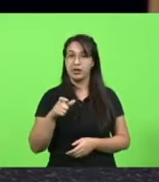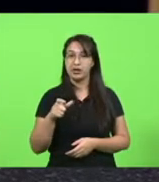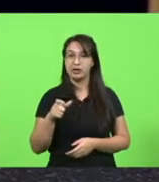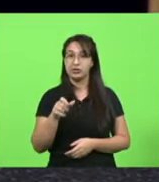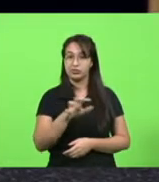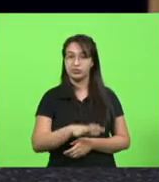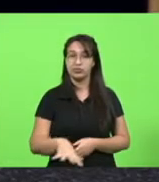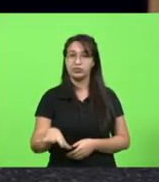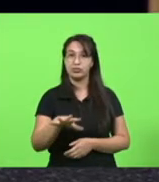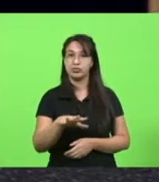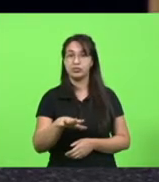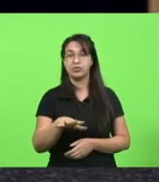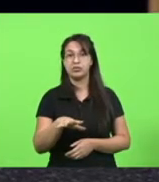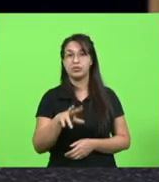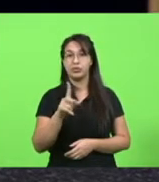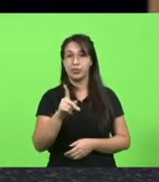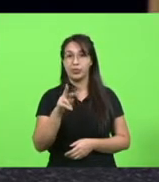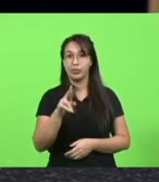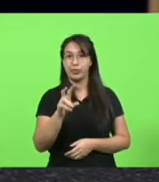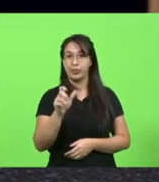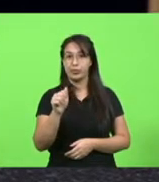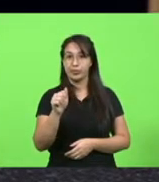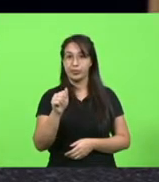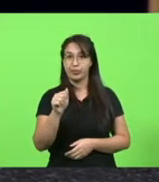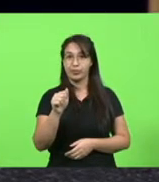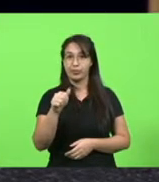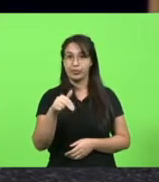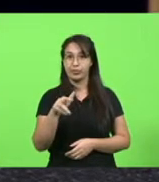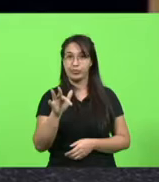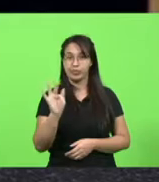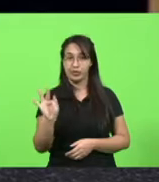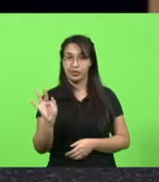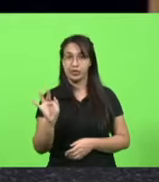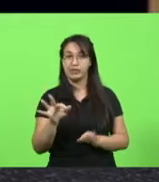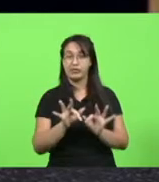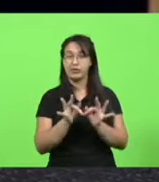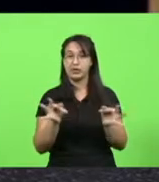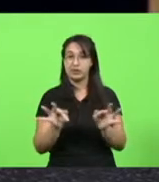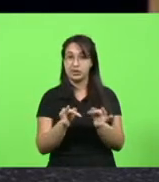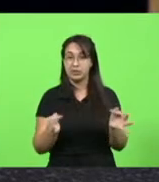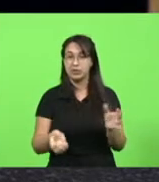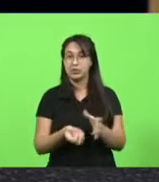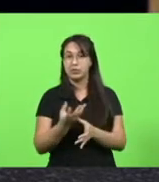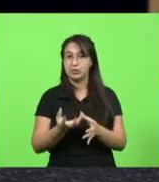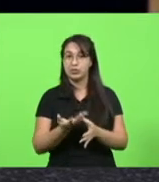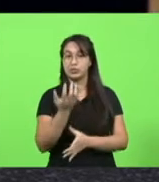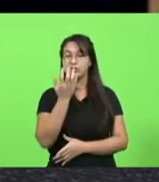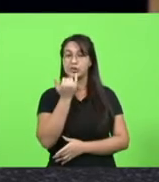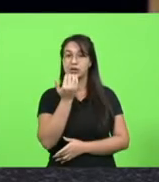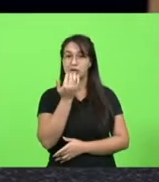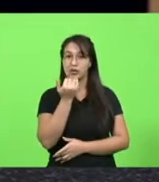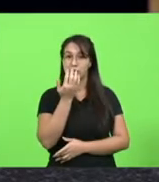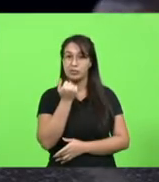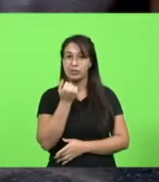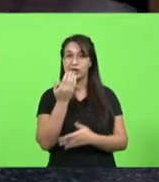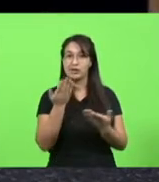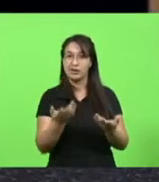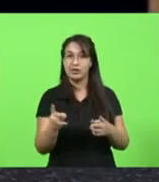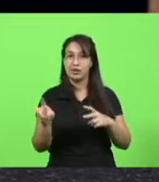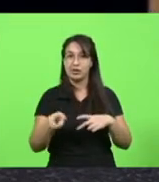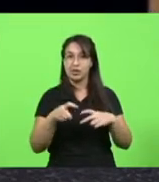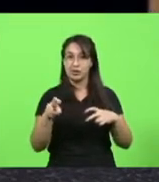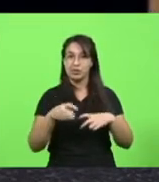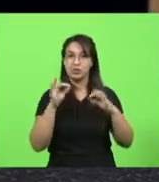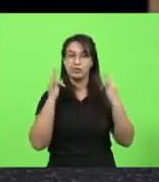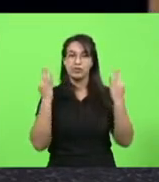do PRONAF, mediante projetos simplificados para a produção de alimentos para os agricultores